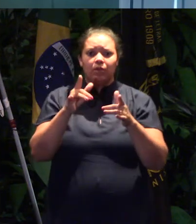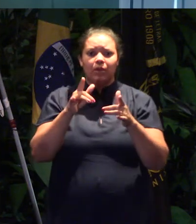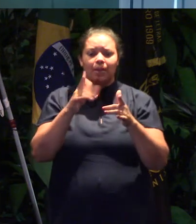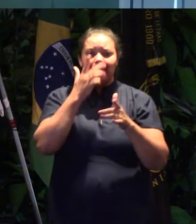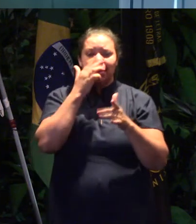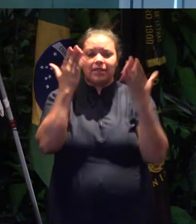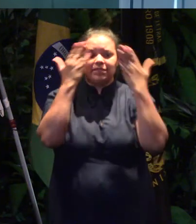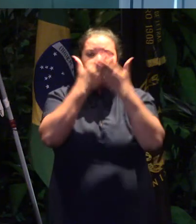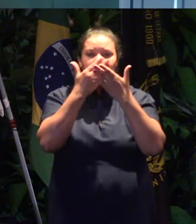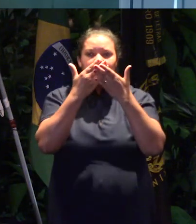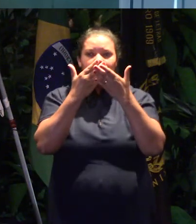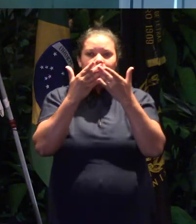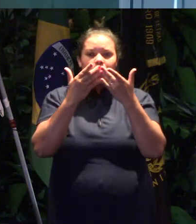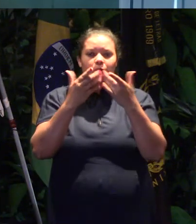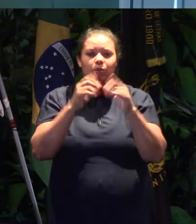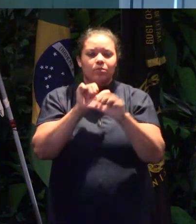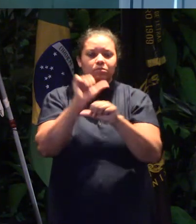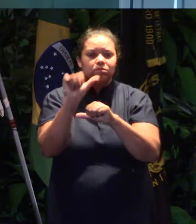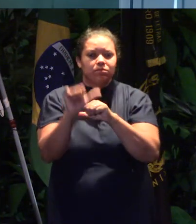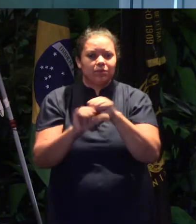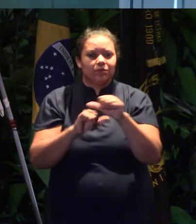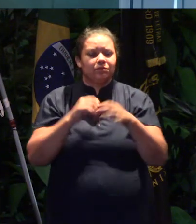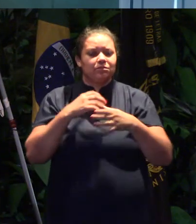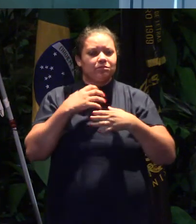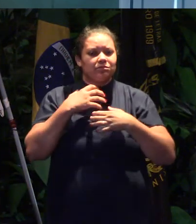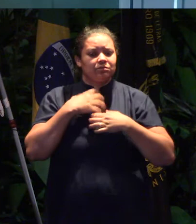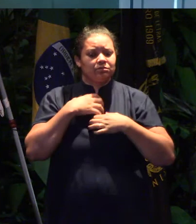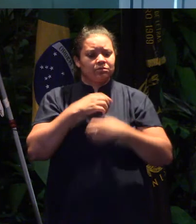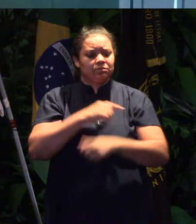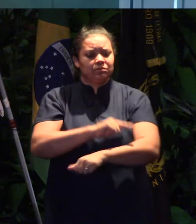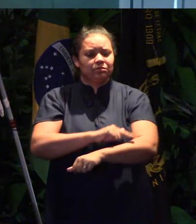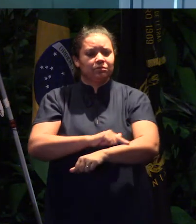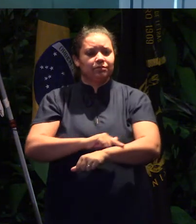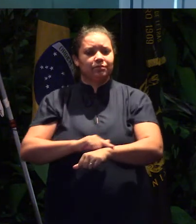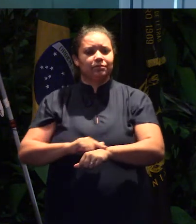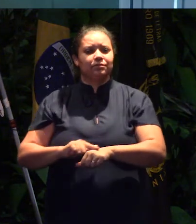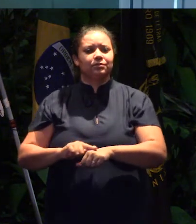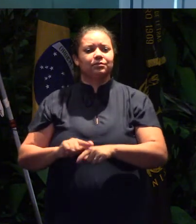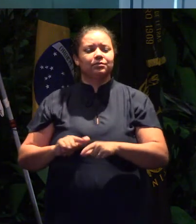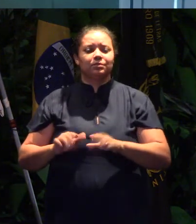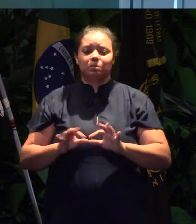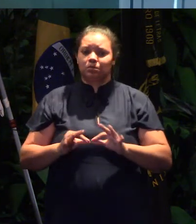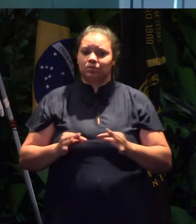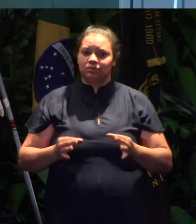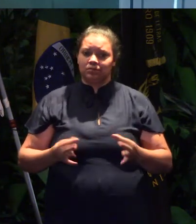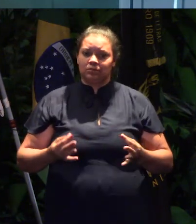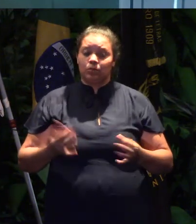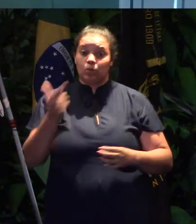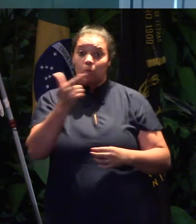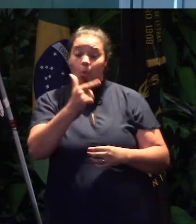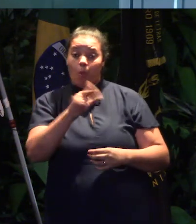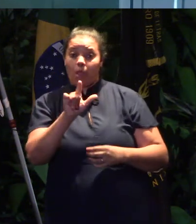a sutileza, a delicadeza, a outras percepções. Então,